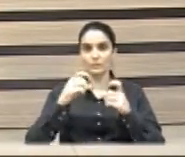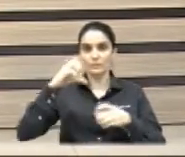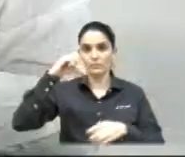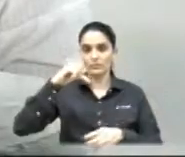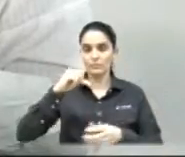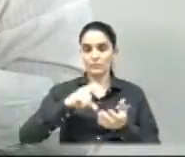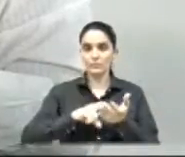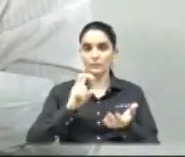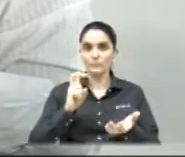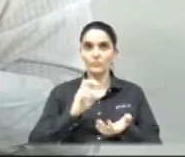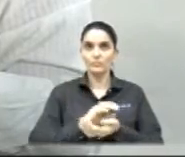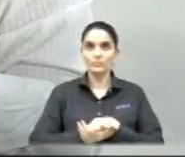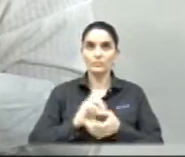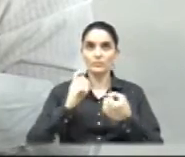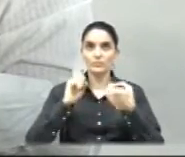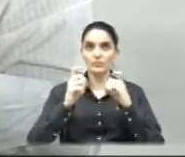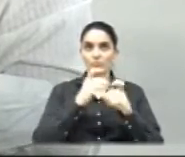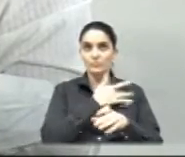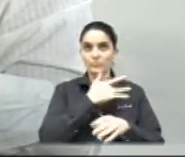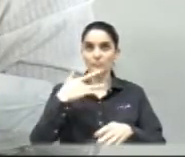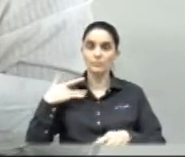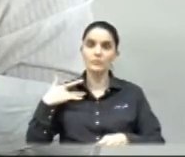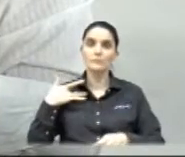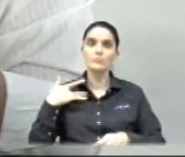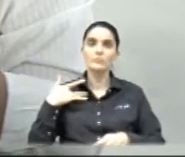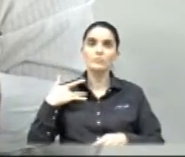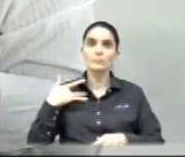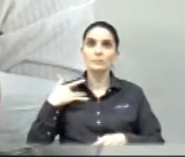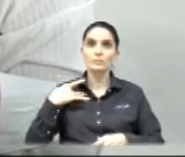da reunião da saúde e da questão da saúde